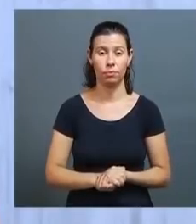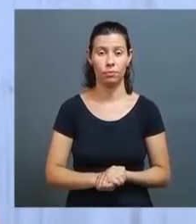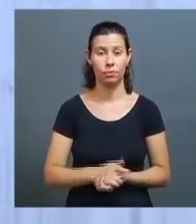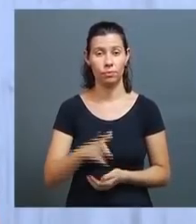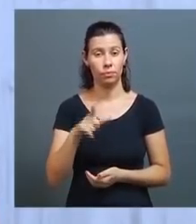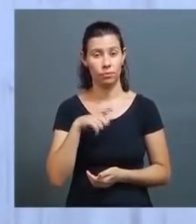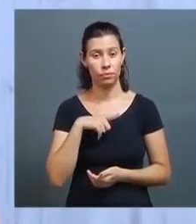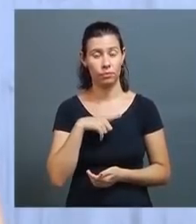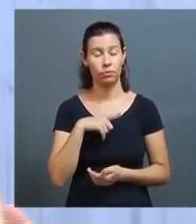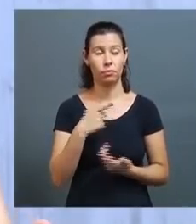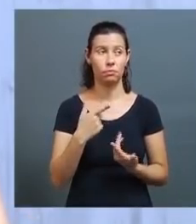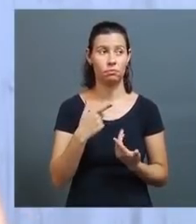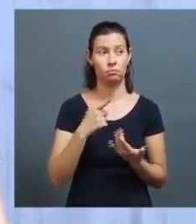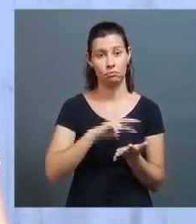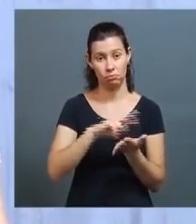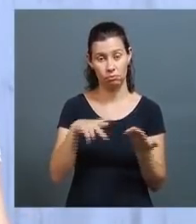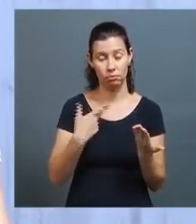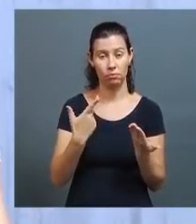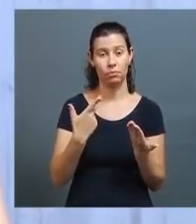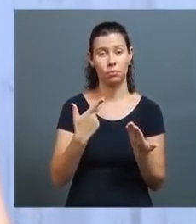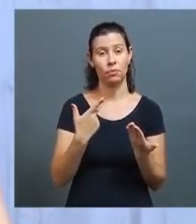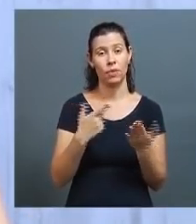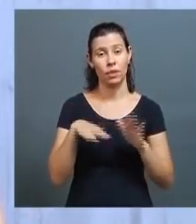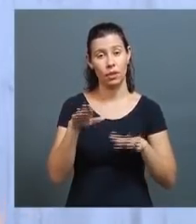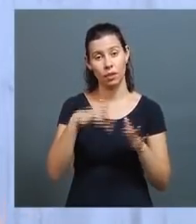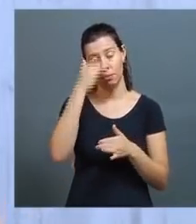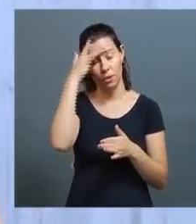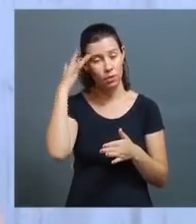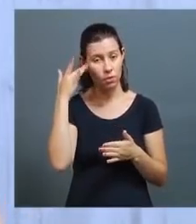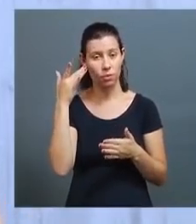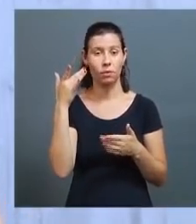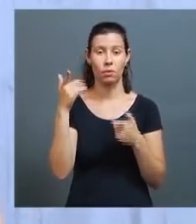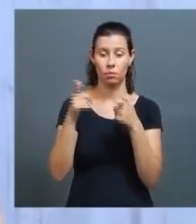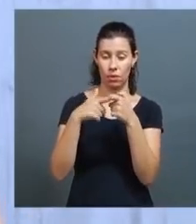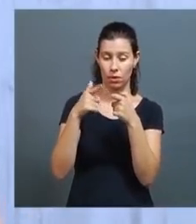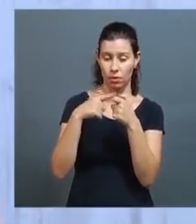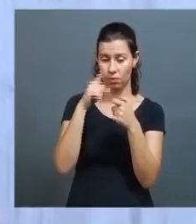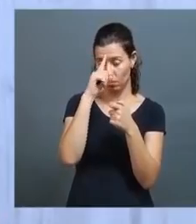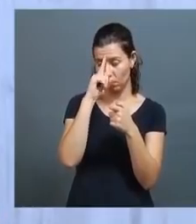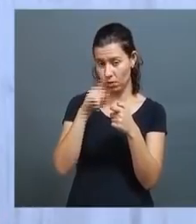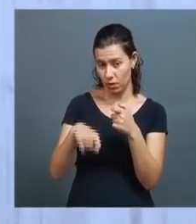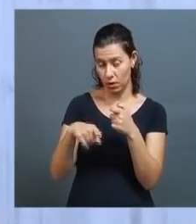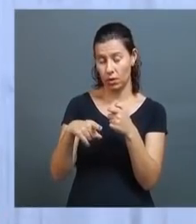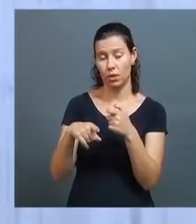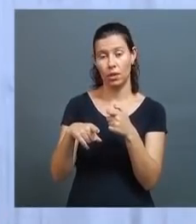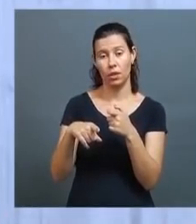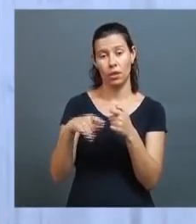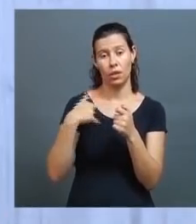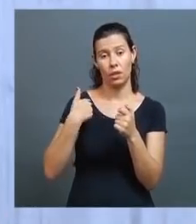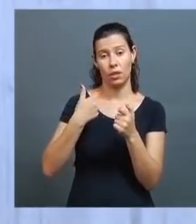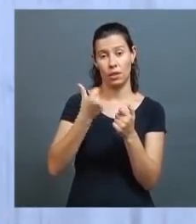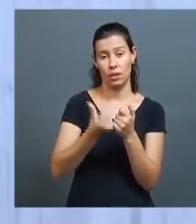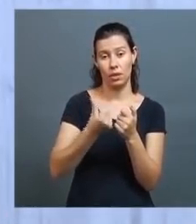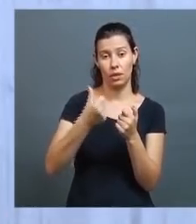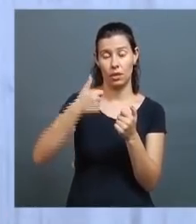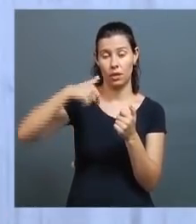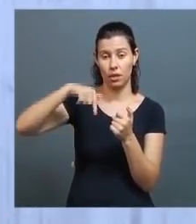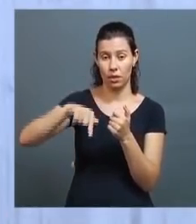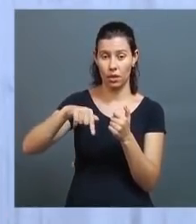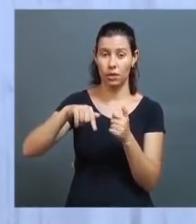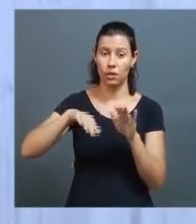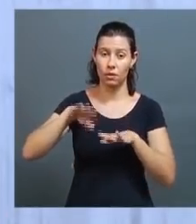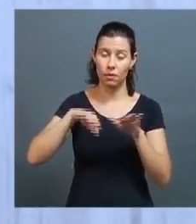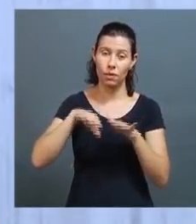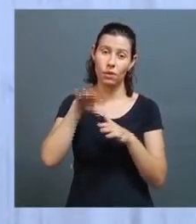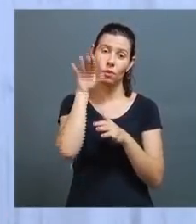temos condições, pacientes que às vezes vêm encaminhados para a gente, já estão aí com 6, 7 anos e tem um problema de